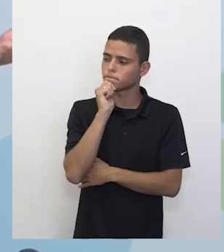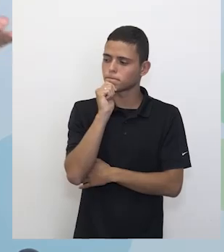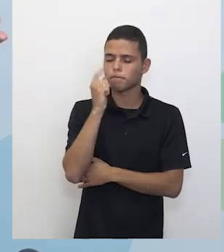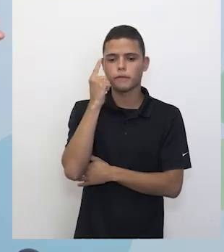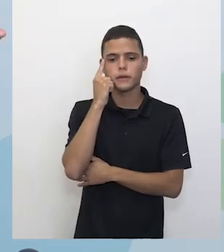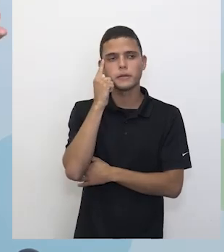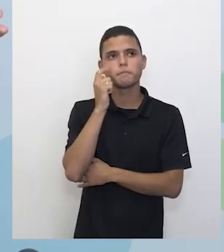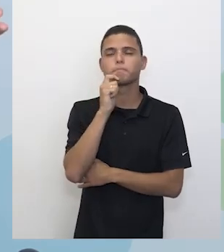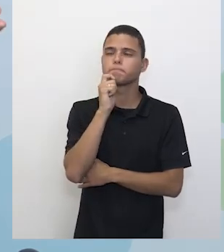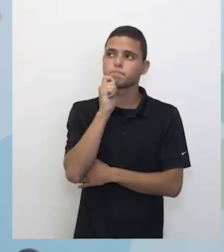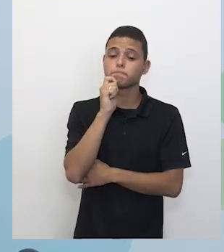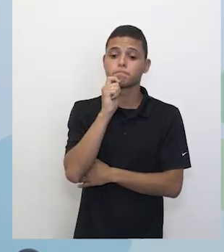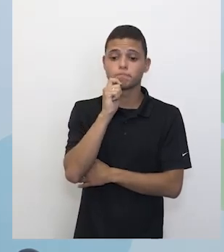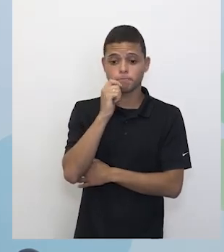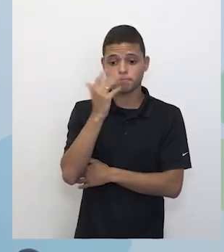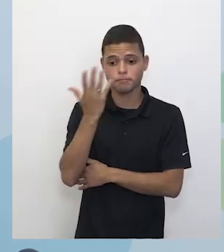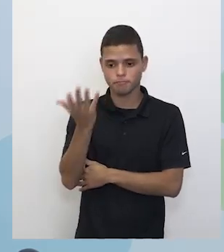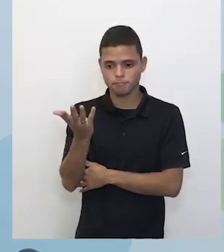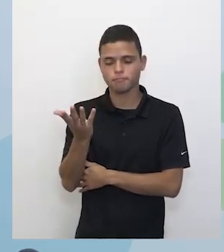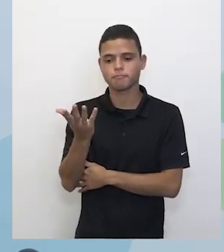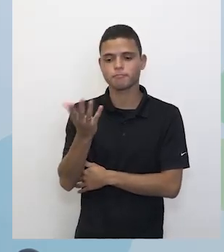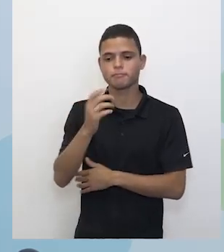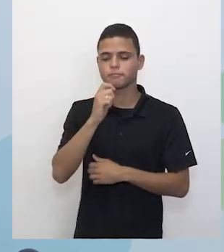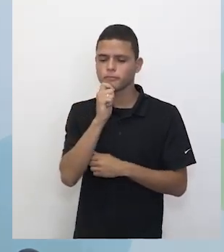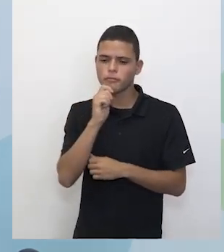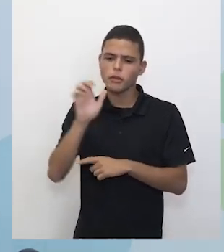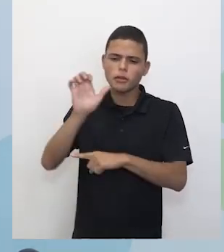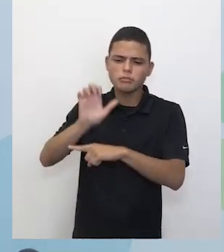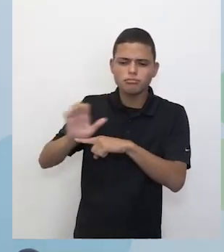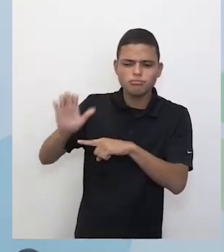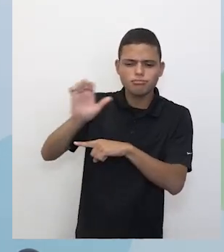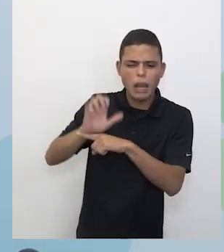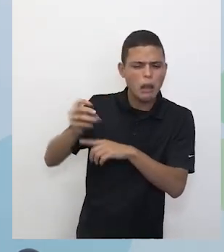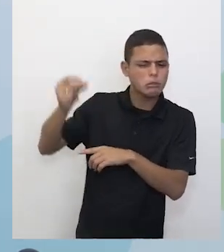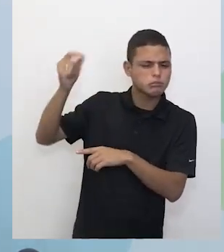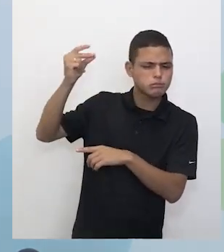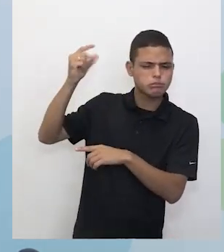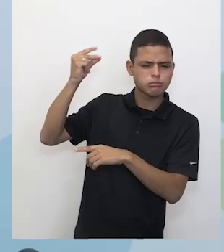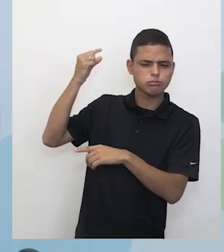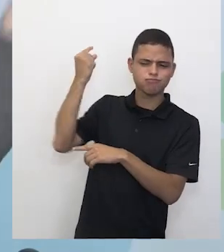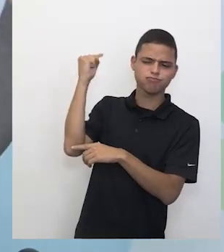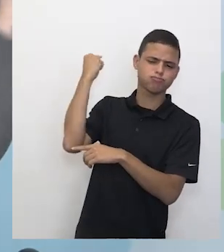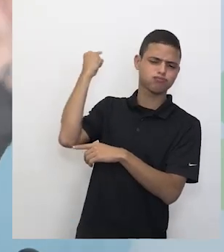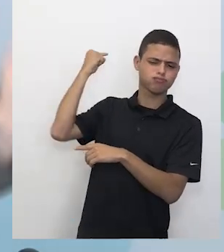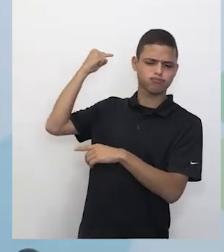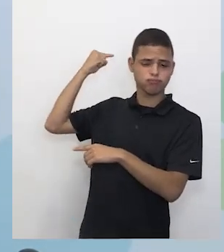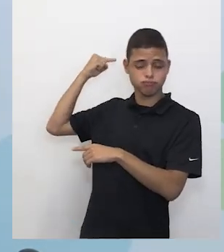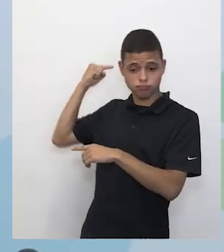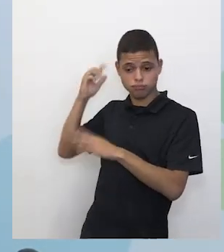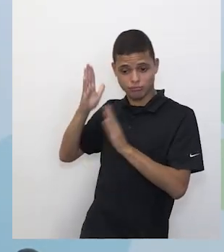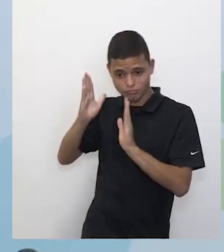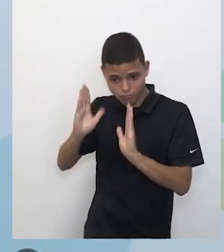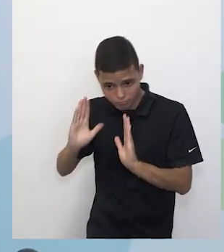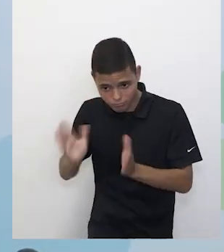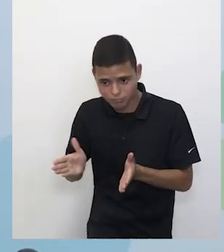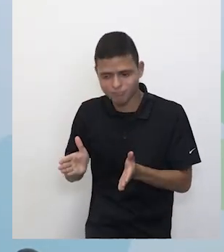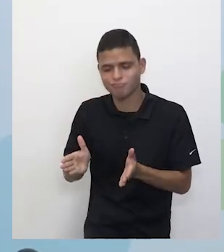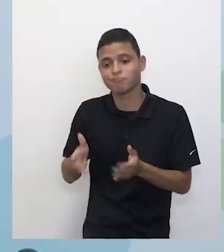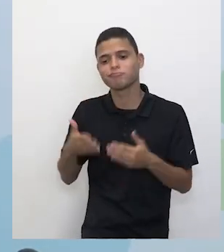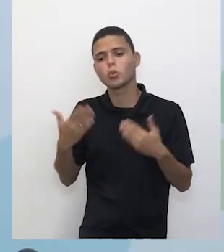que sempre existiu? Será que, de repente, alguém criou e, nossa, todo mundo gostou e o mundo inteiro adotou, né?